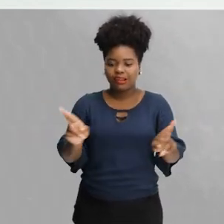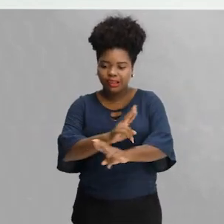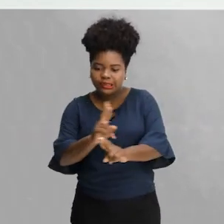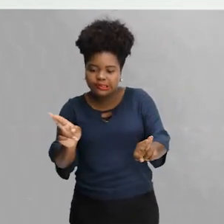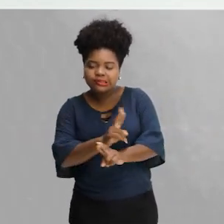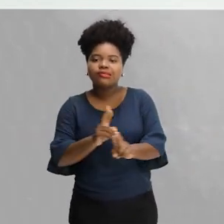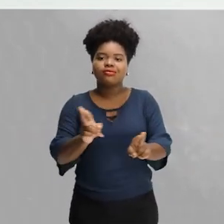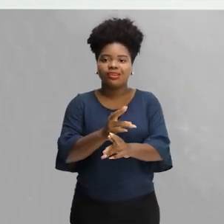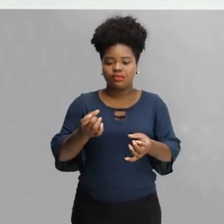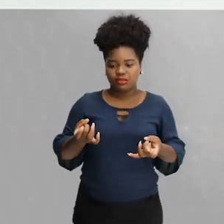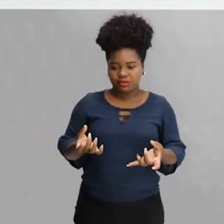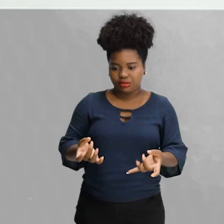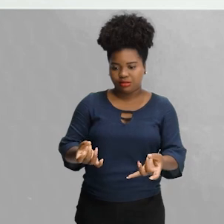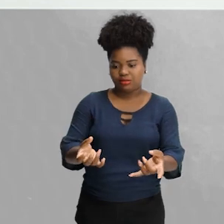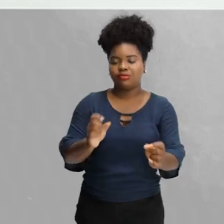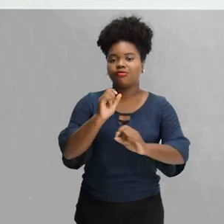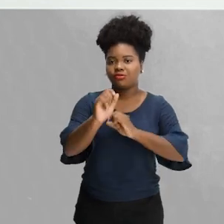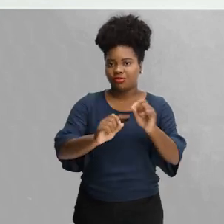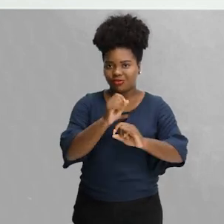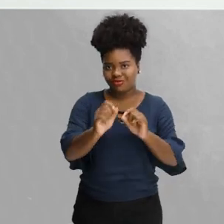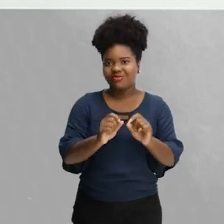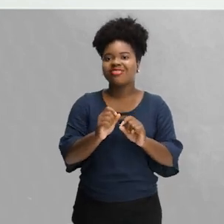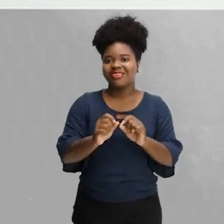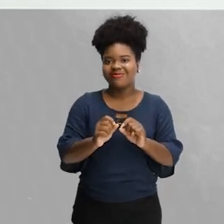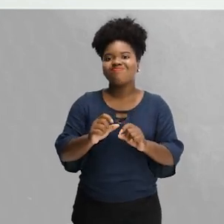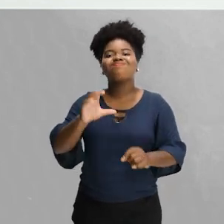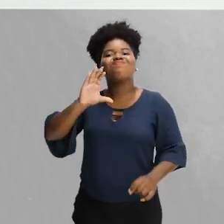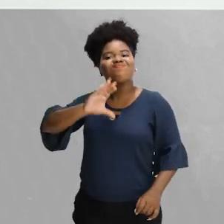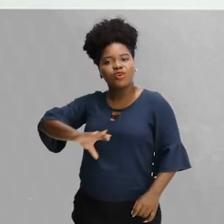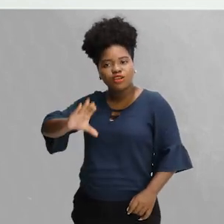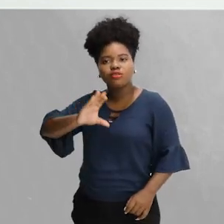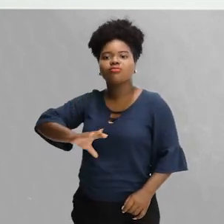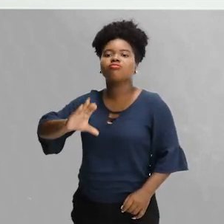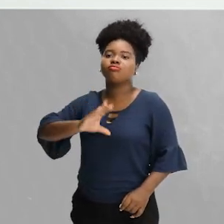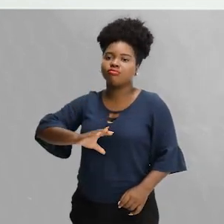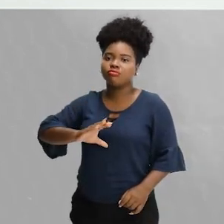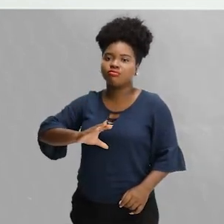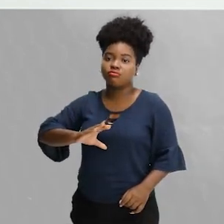nossa metrópole, ou seja, com Portugal.